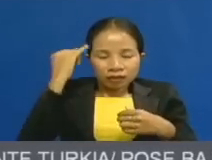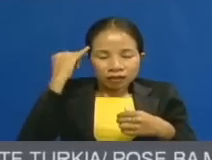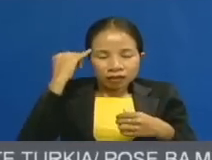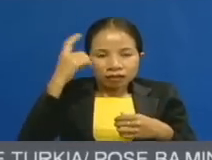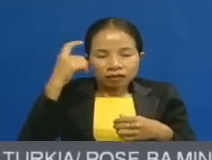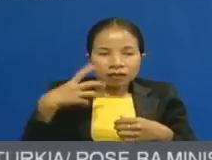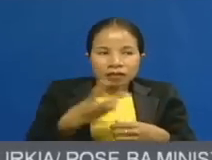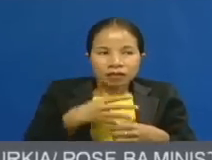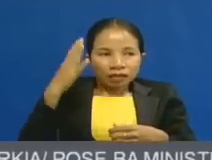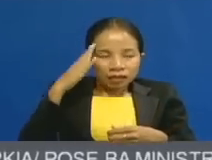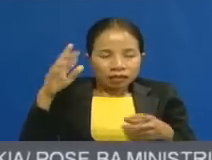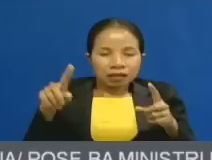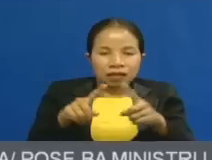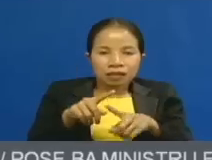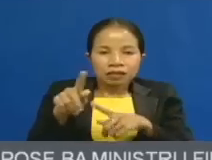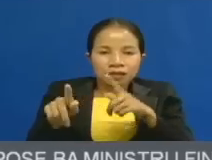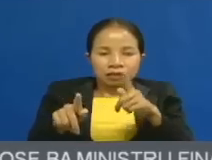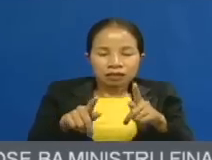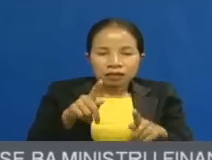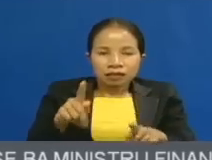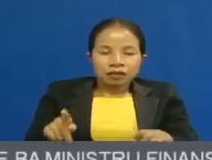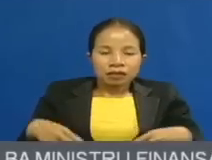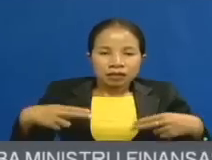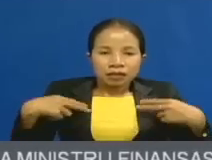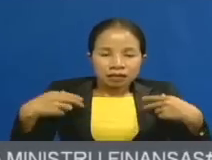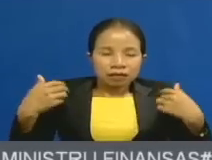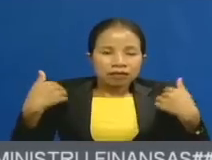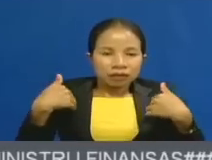está considerado um recurso humano nebe ia e tinha